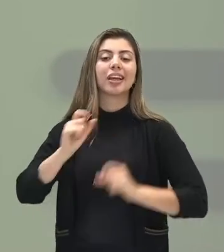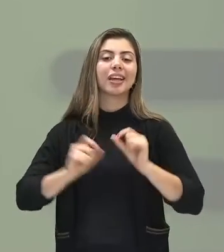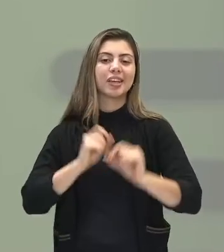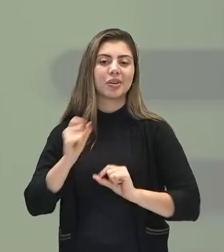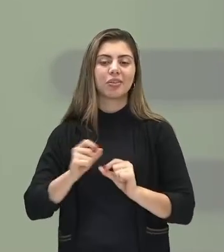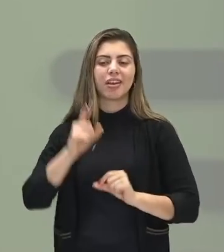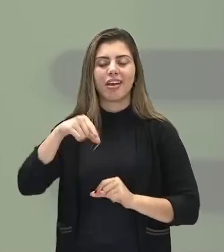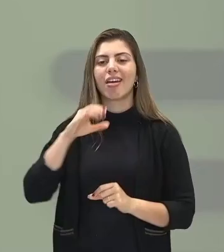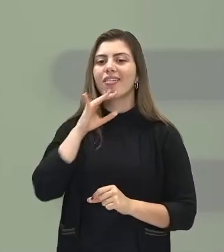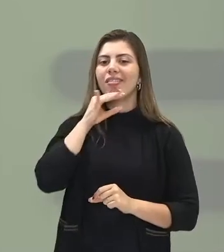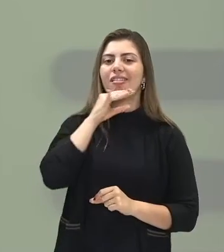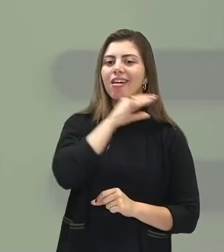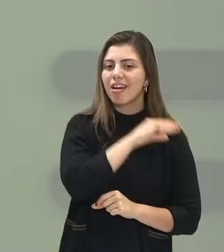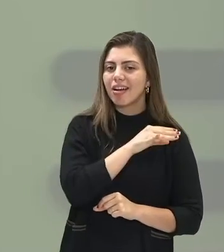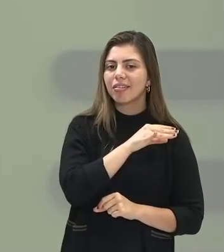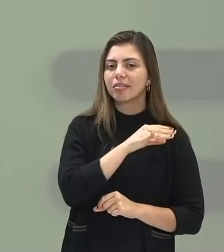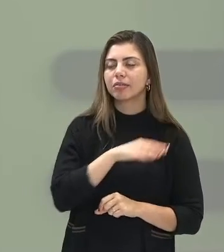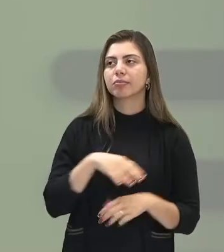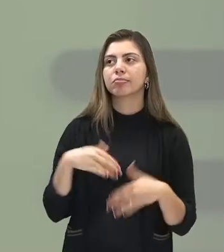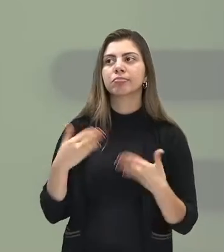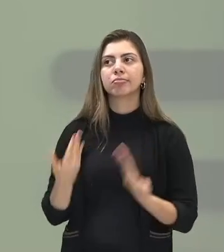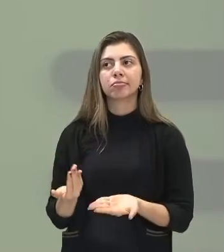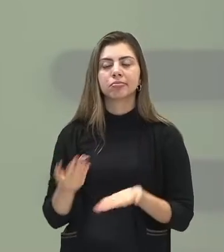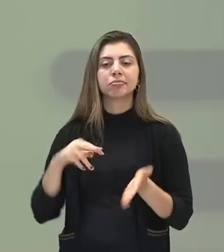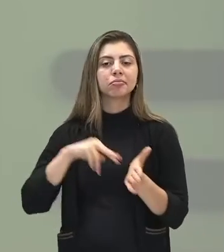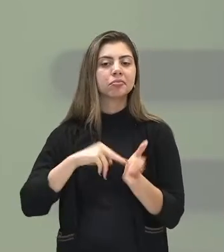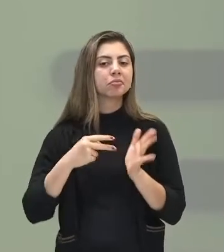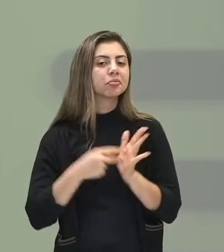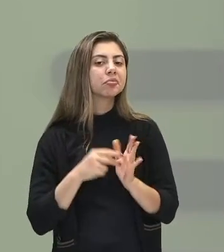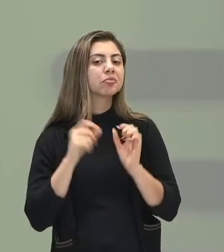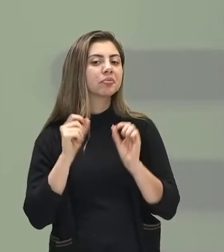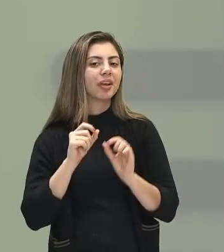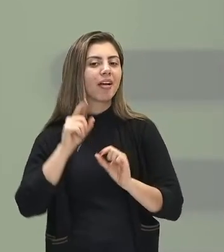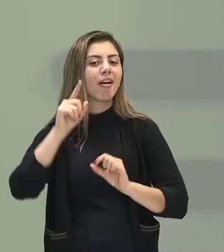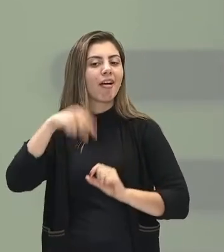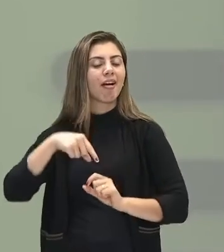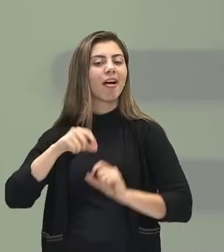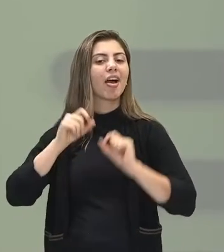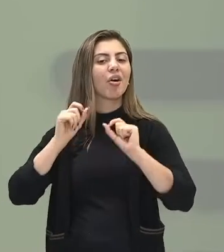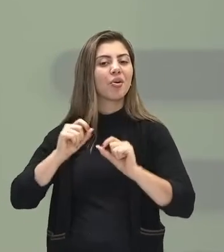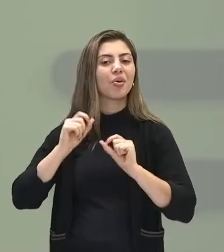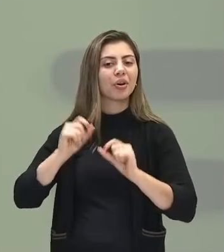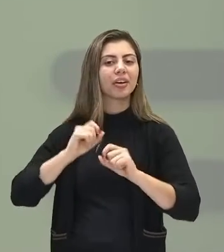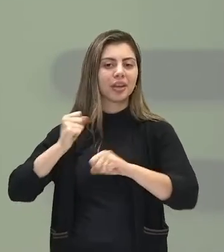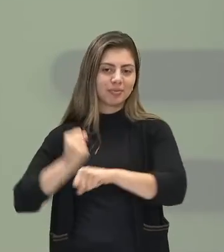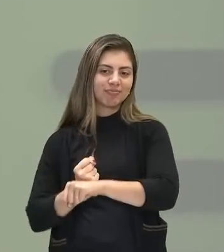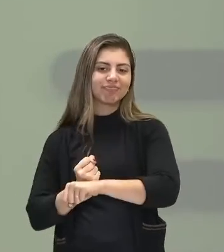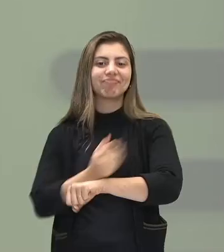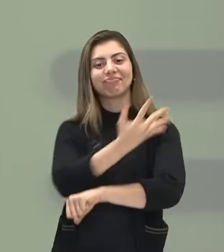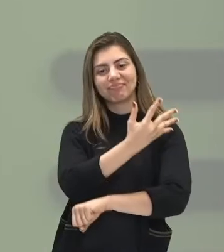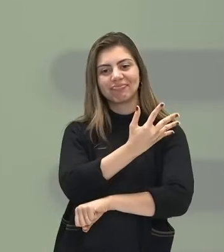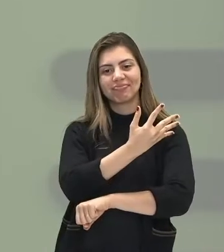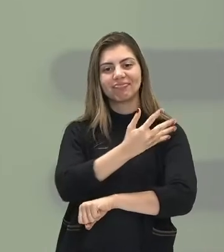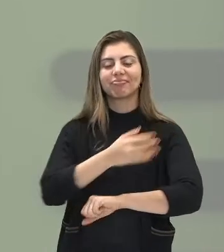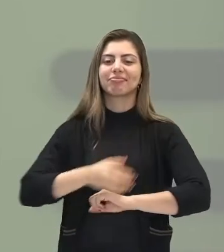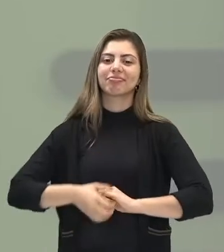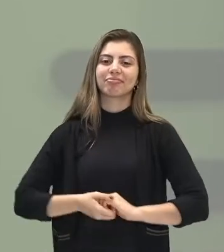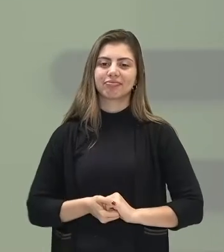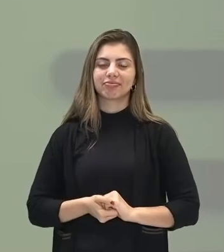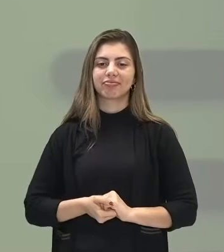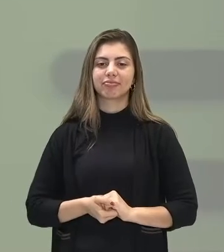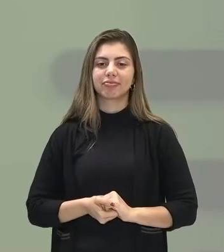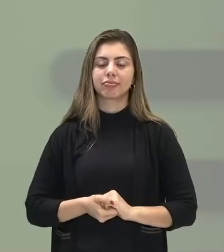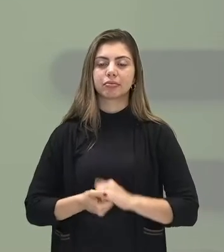liberando o calor, ou seja, é uma reação exotérmica. O que